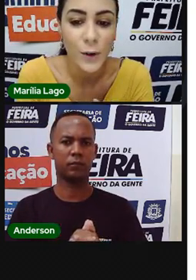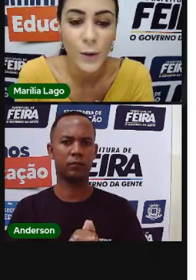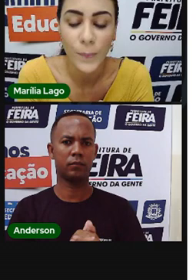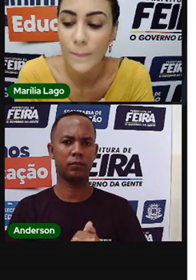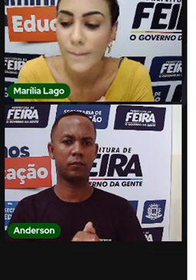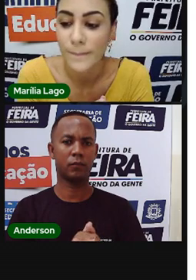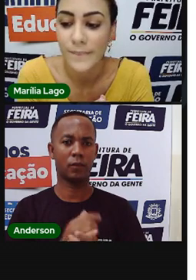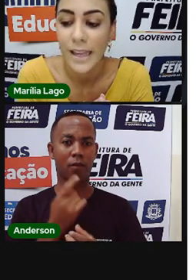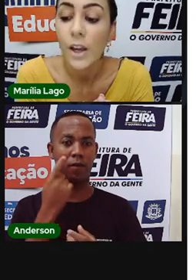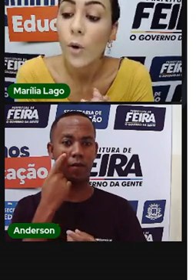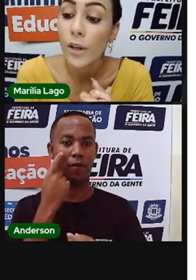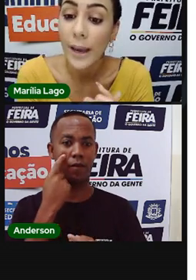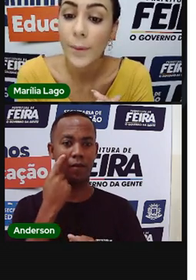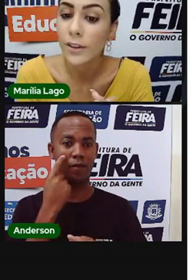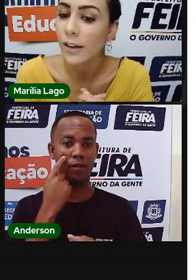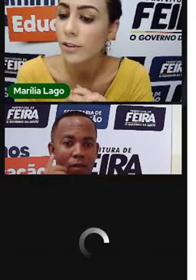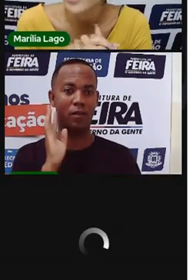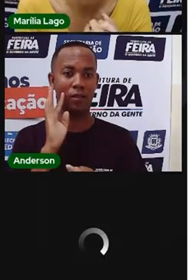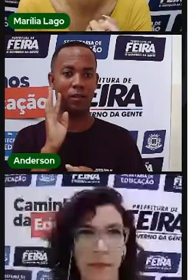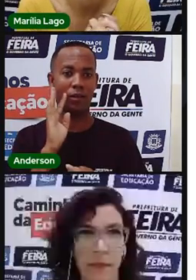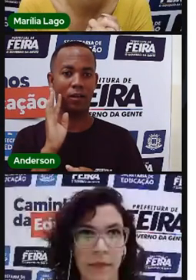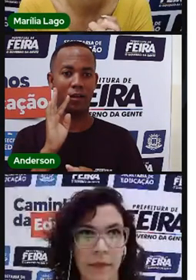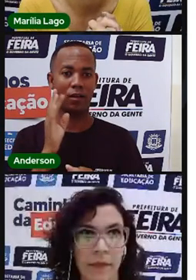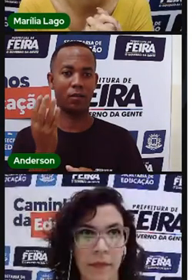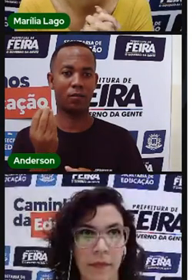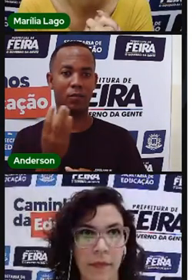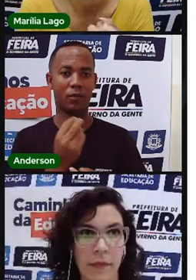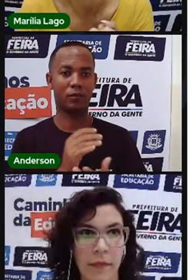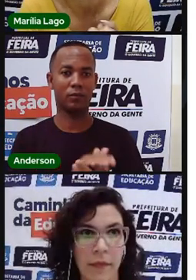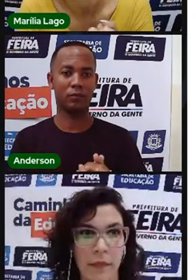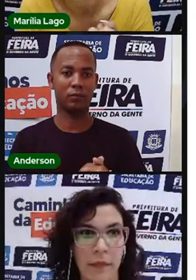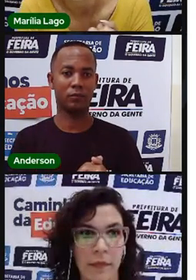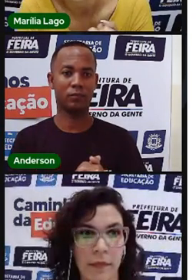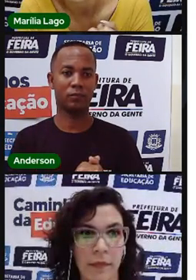Olha só. O que é protagonista, gente?